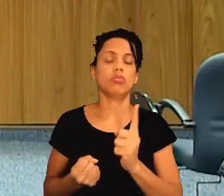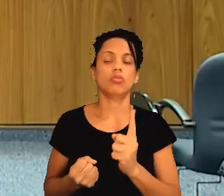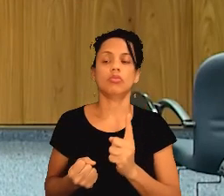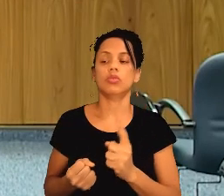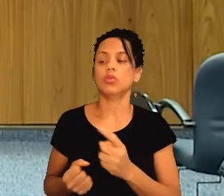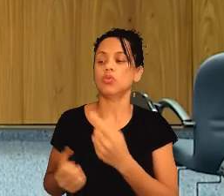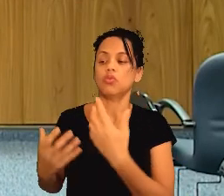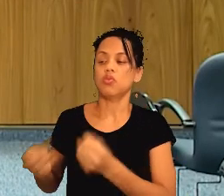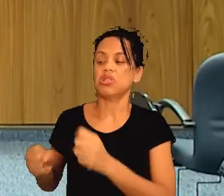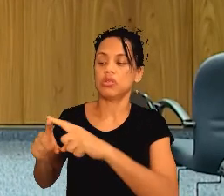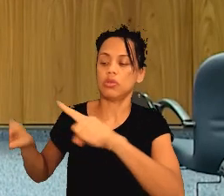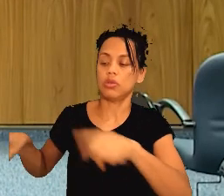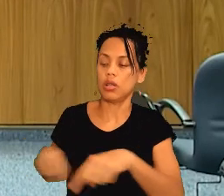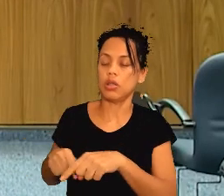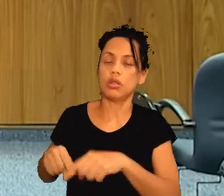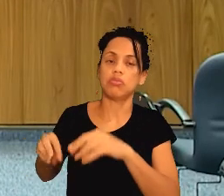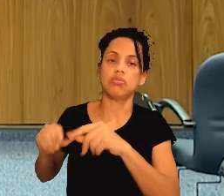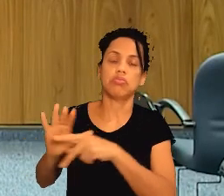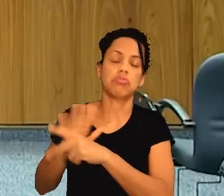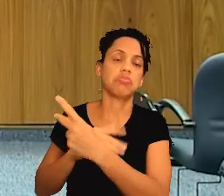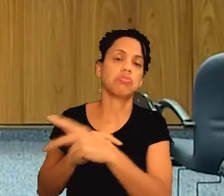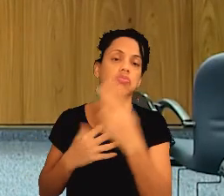negou essas demarcações